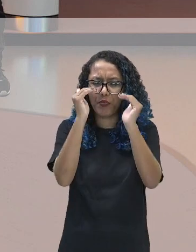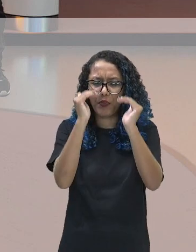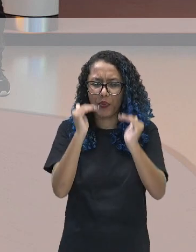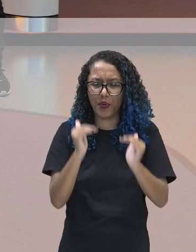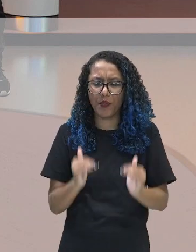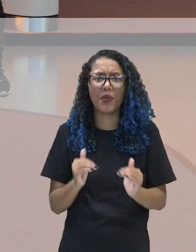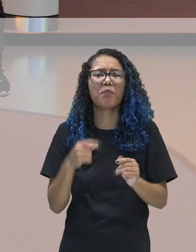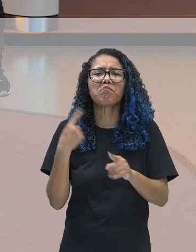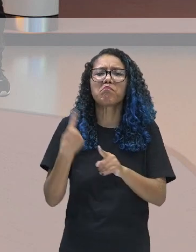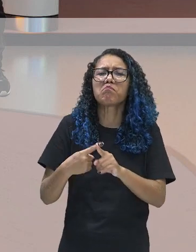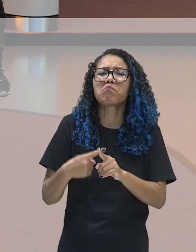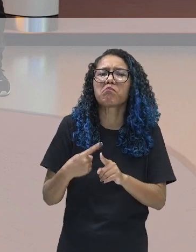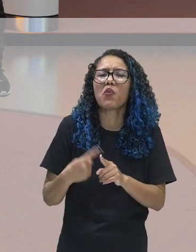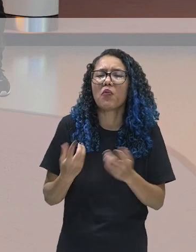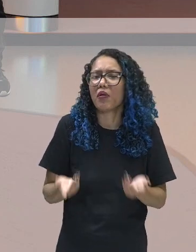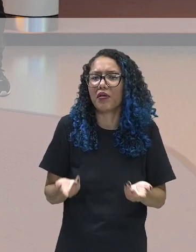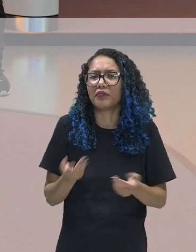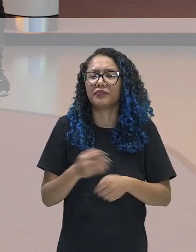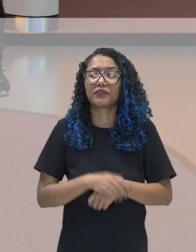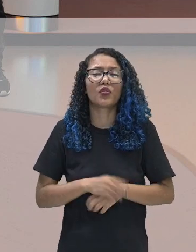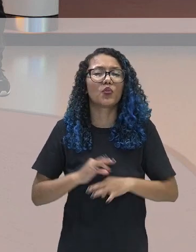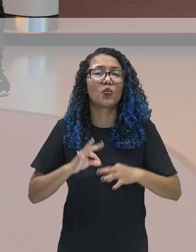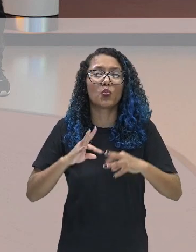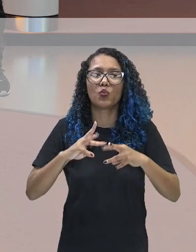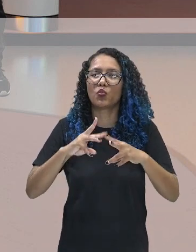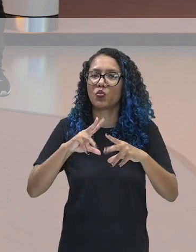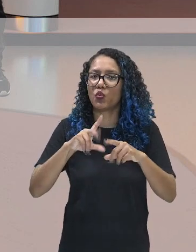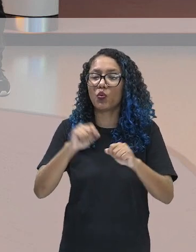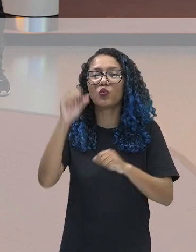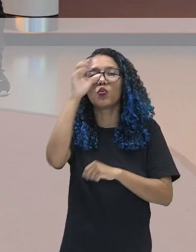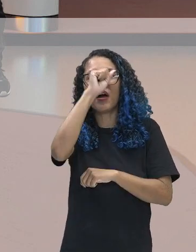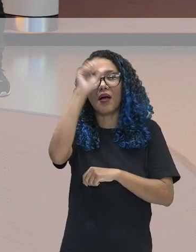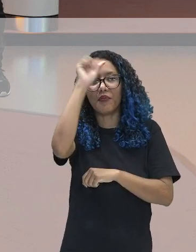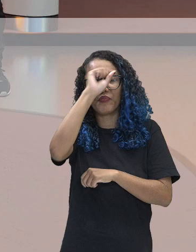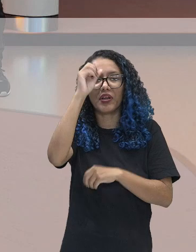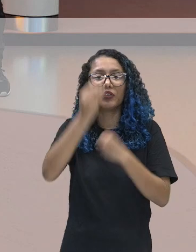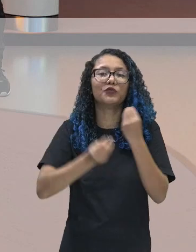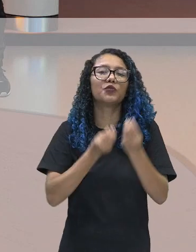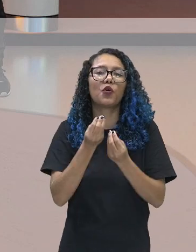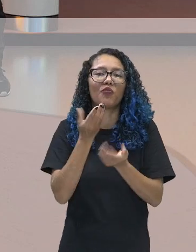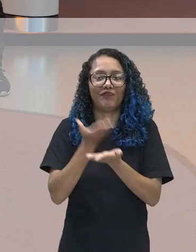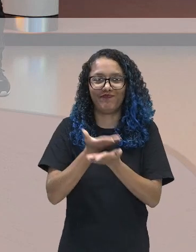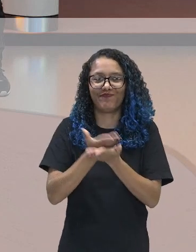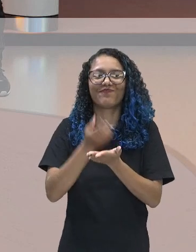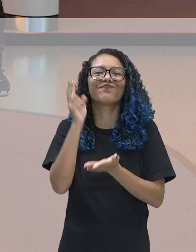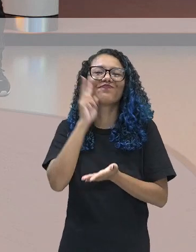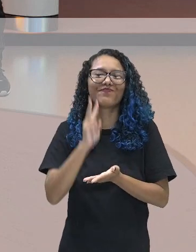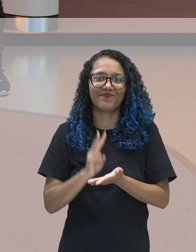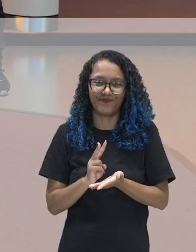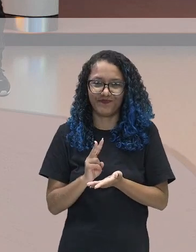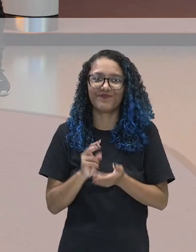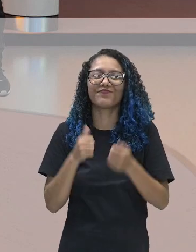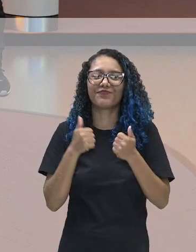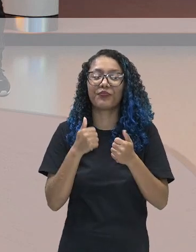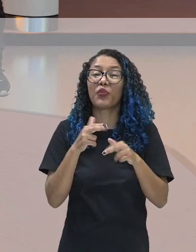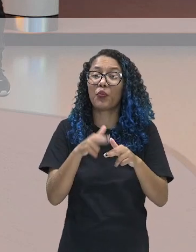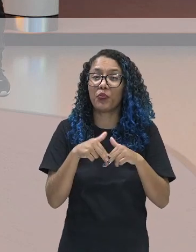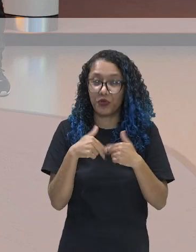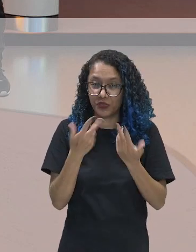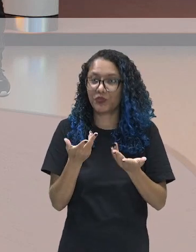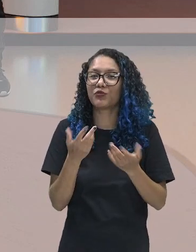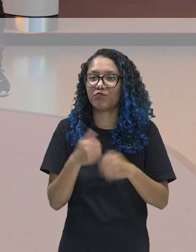hoje. Tudo isso, galera, a gente conhece estudando a história. Por isso que eu digo que essa disciplina